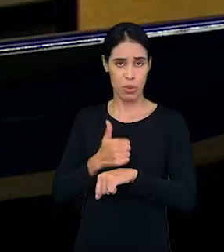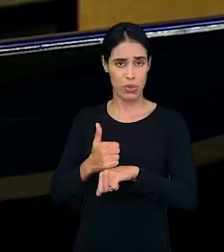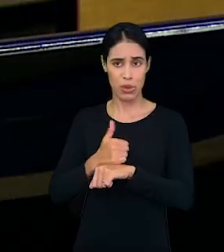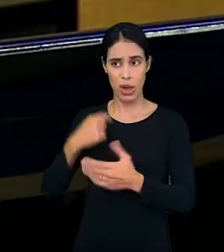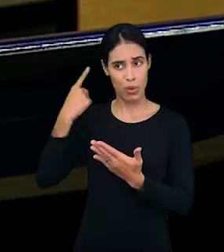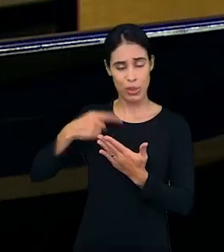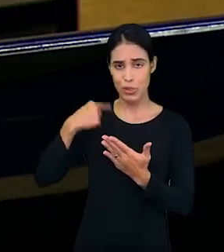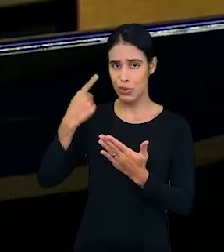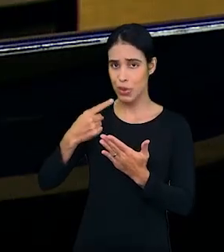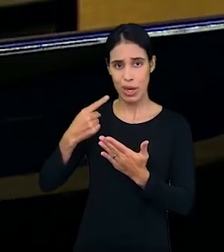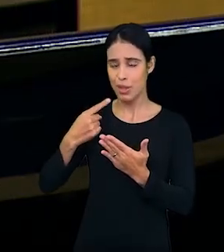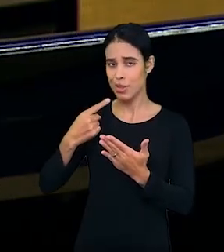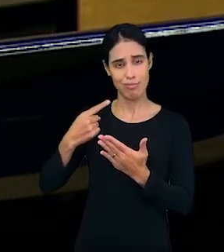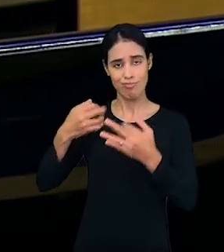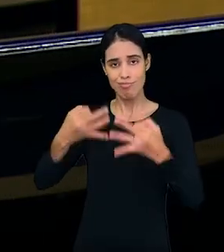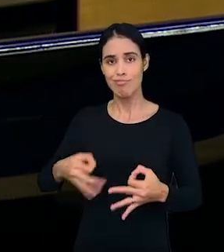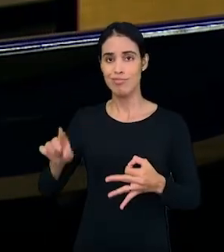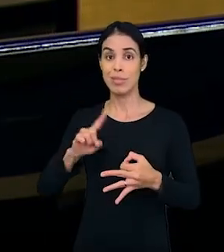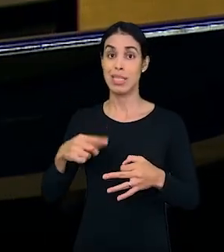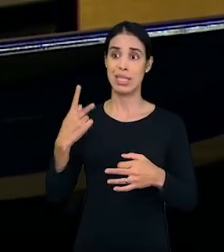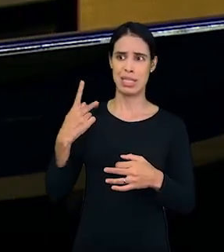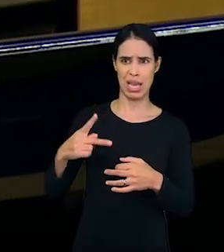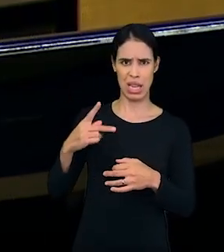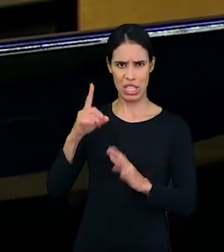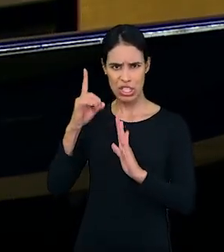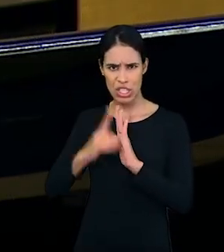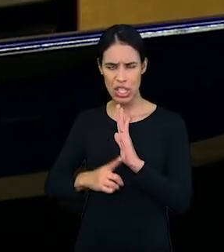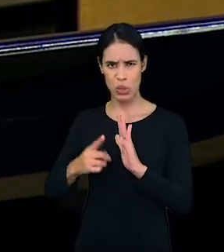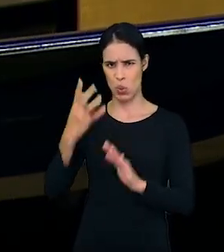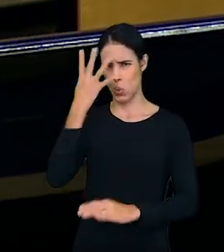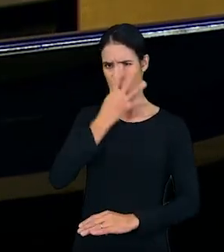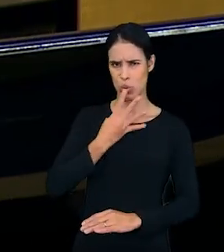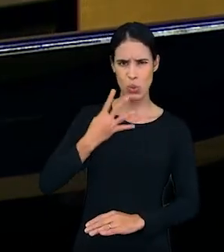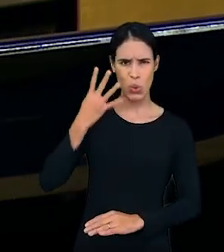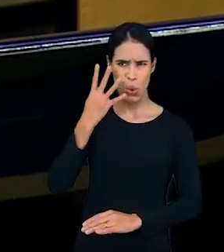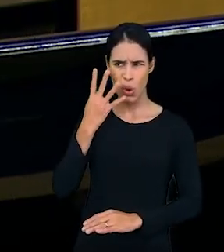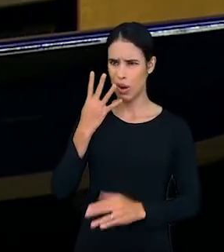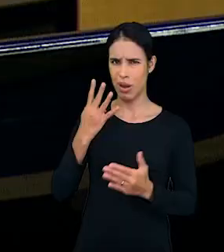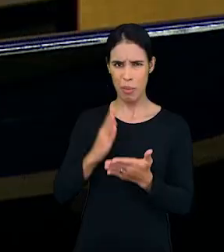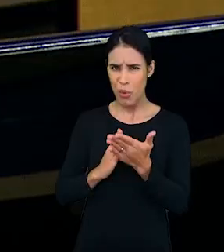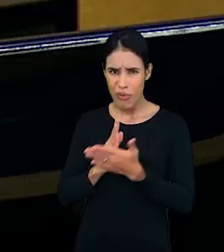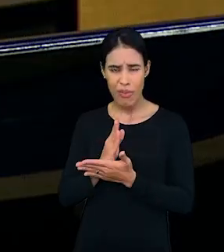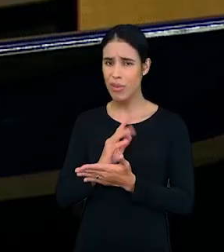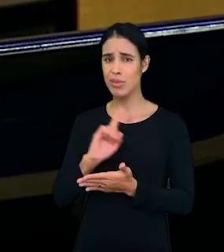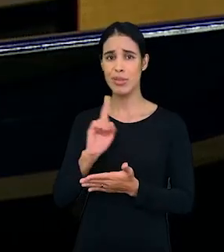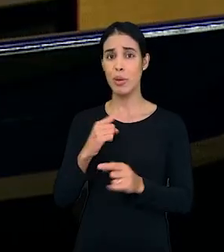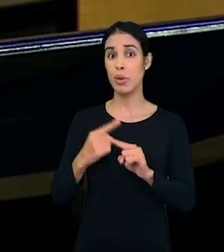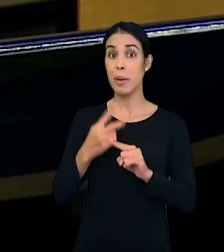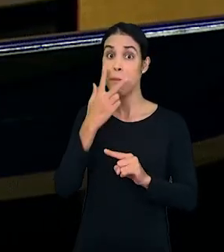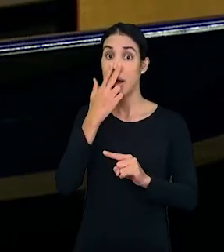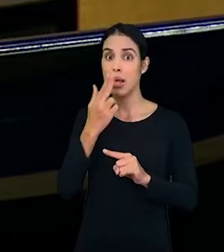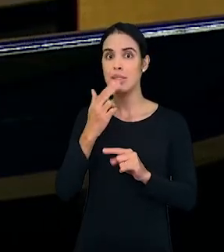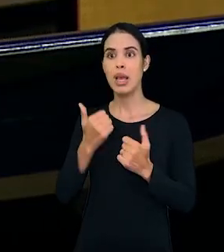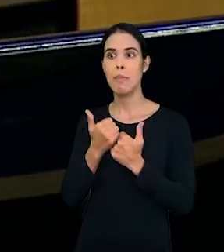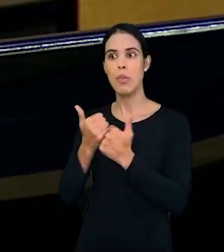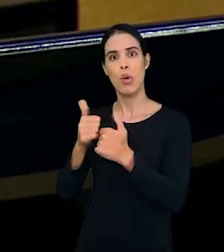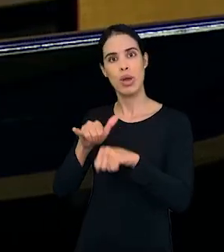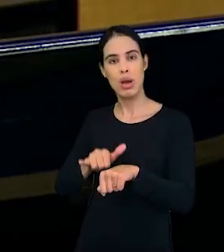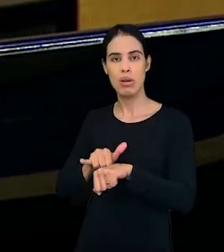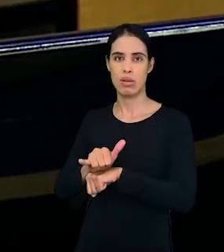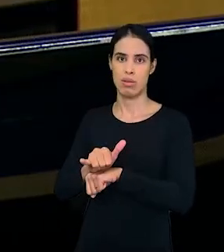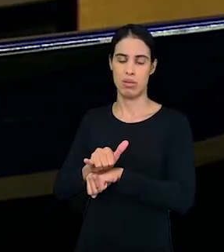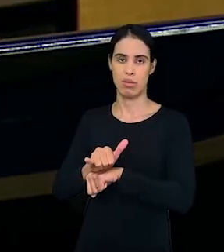advogada. E, nesse contexto, reconhecer o direito à jornada de 4 horas significaria chancelar conduta vedada pelo ordenamento